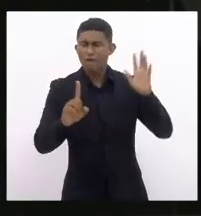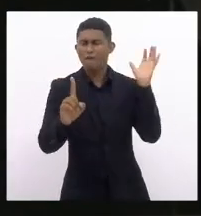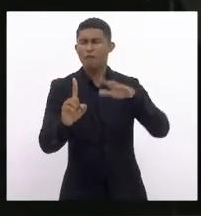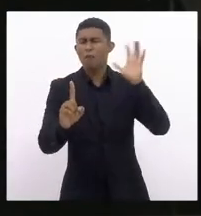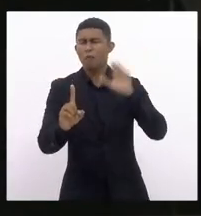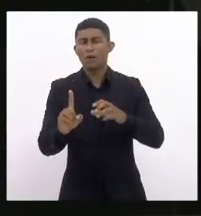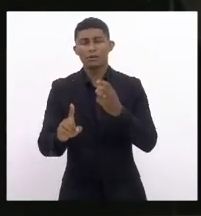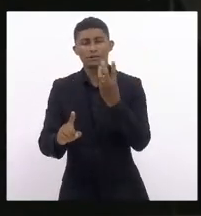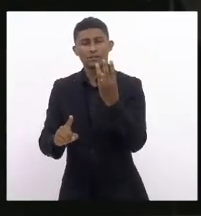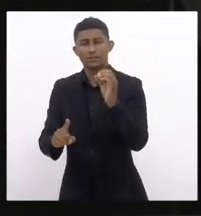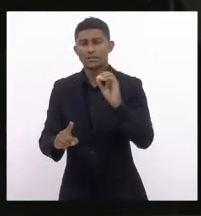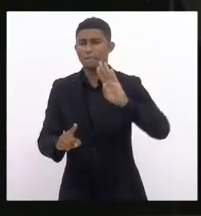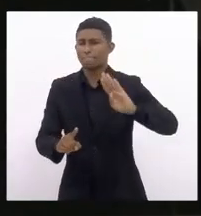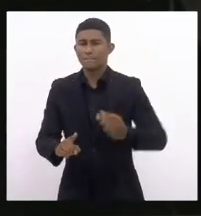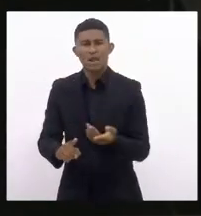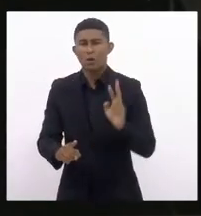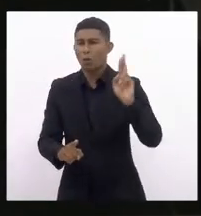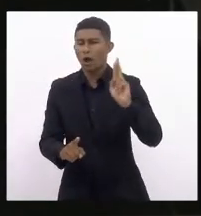E foi